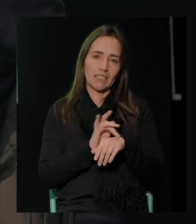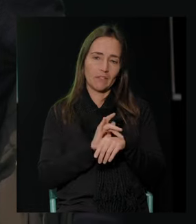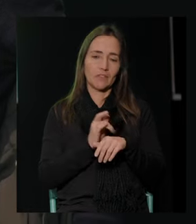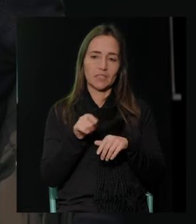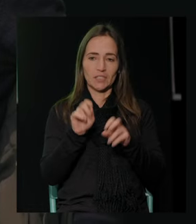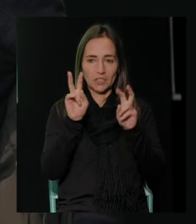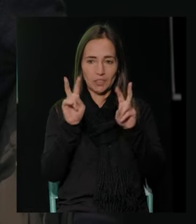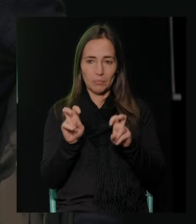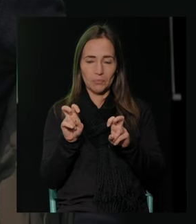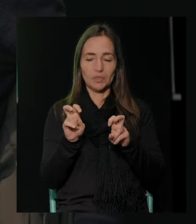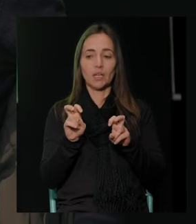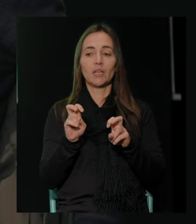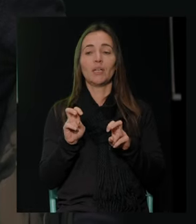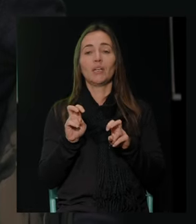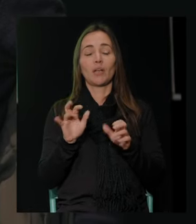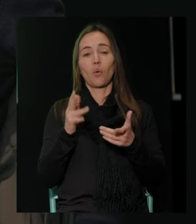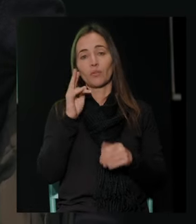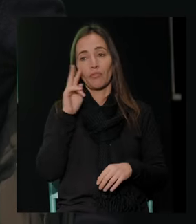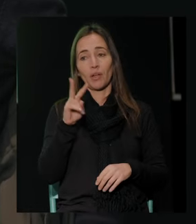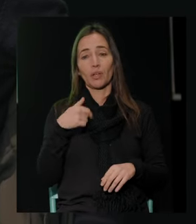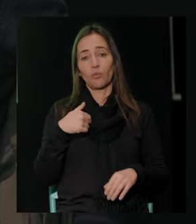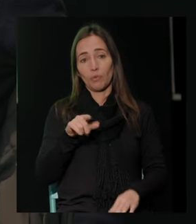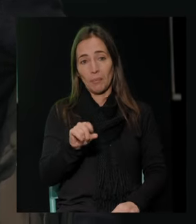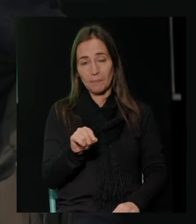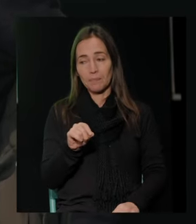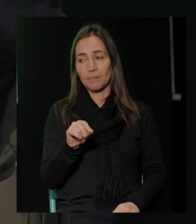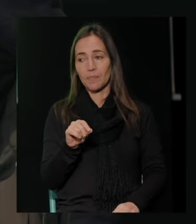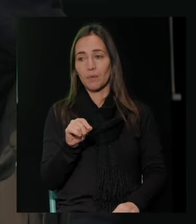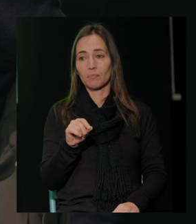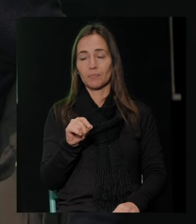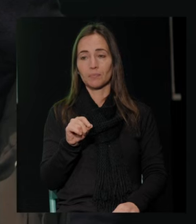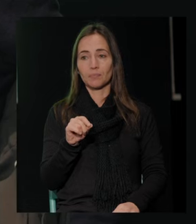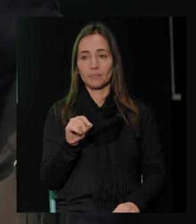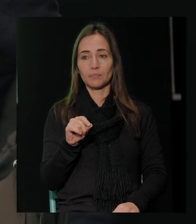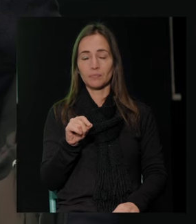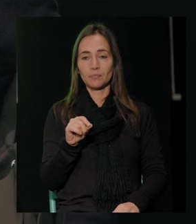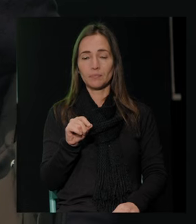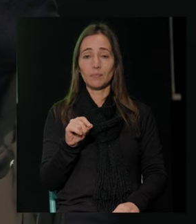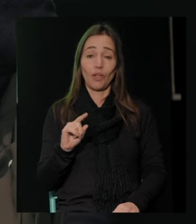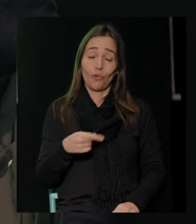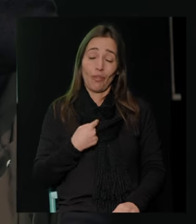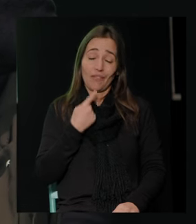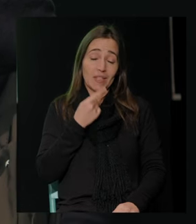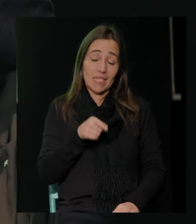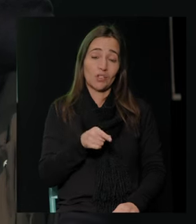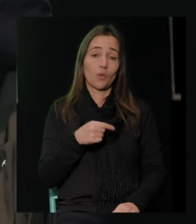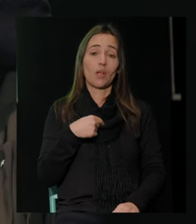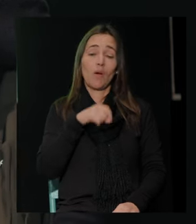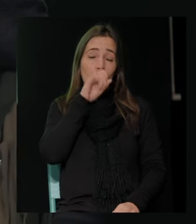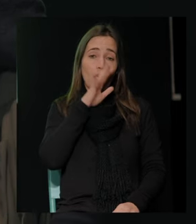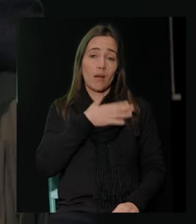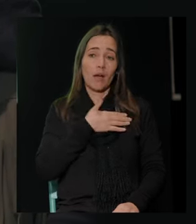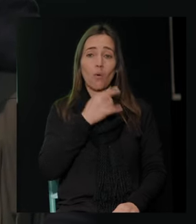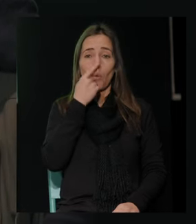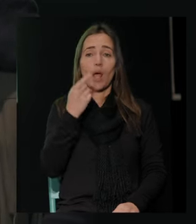matérias e que quando veem... e eu também sou, ou seja, eu não devia dizer isto, mas é assim, eu admiro imenso a